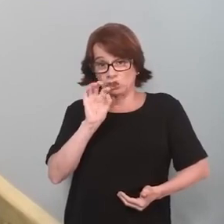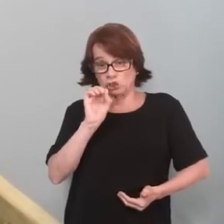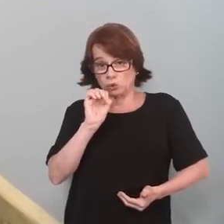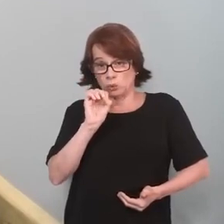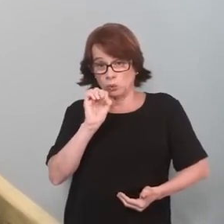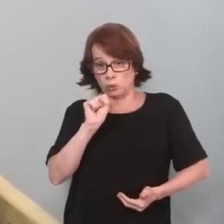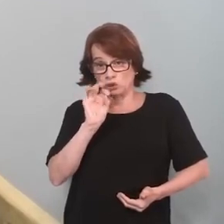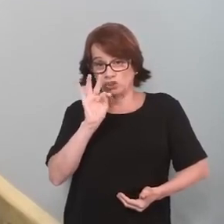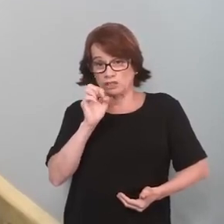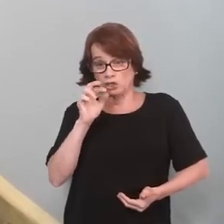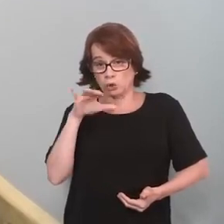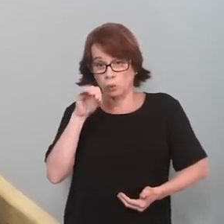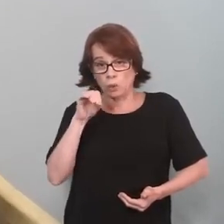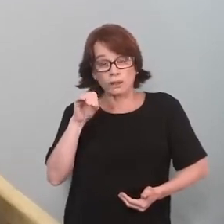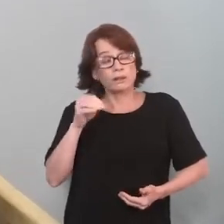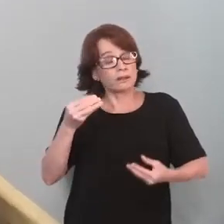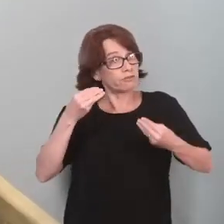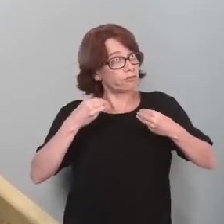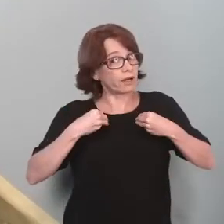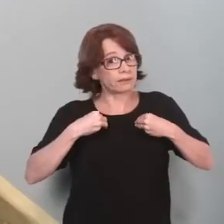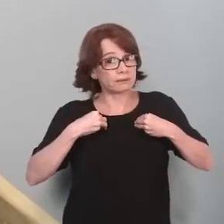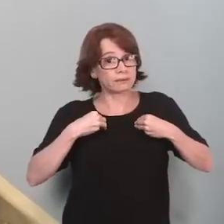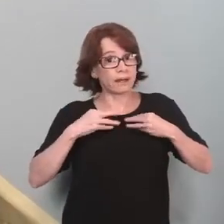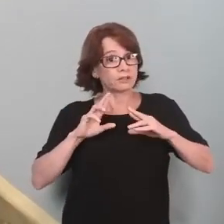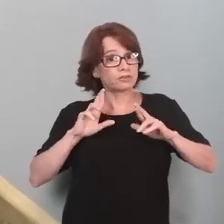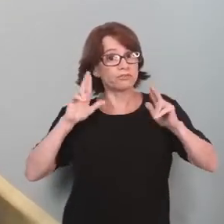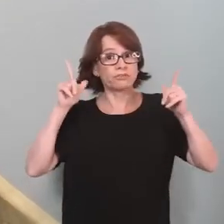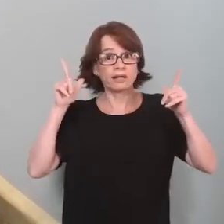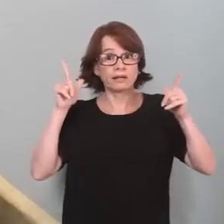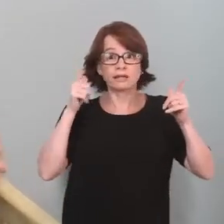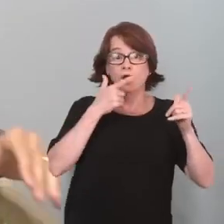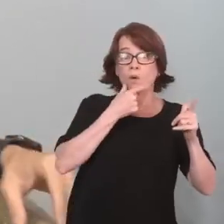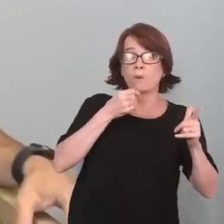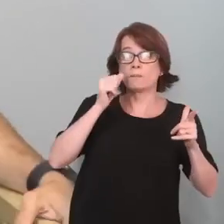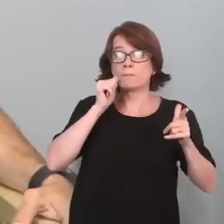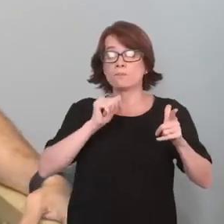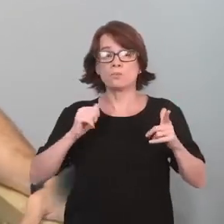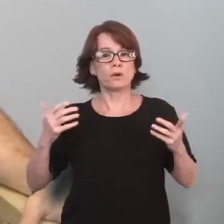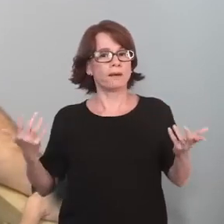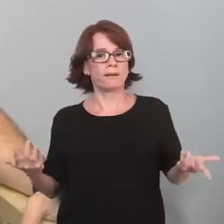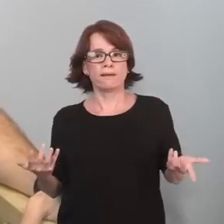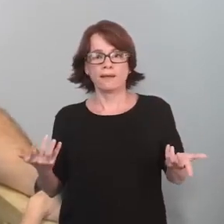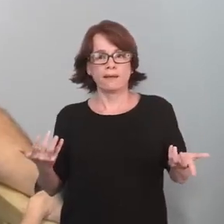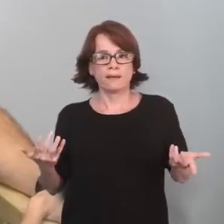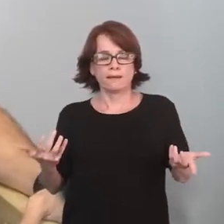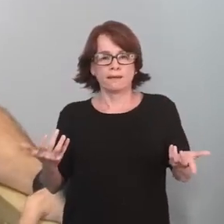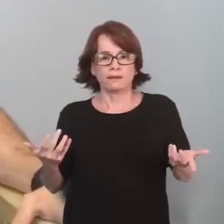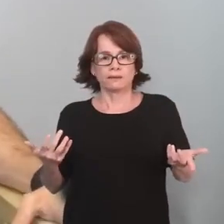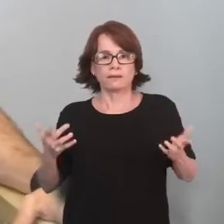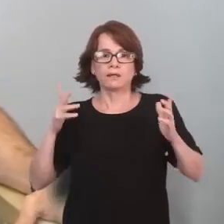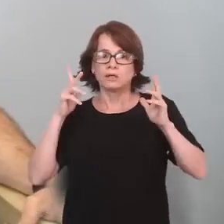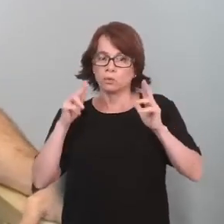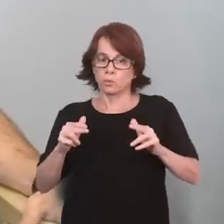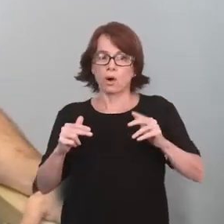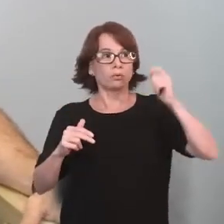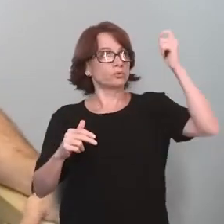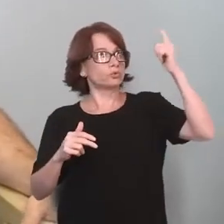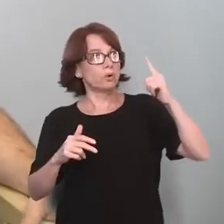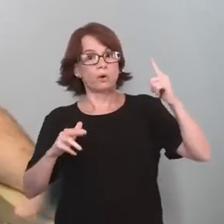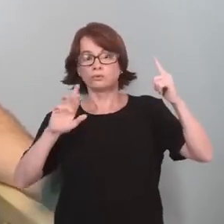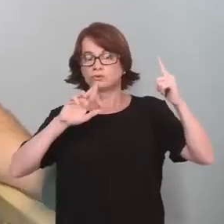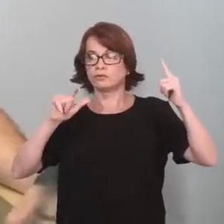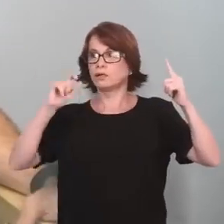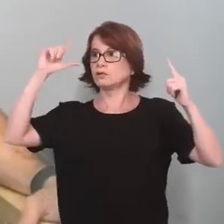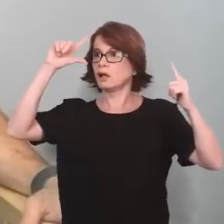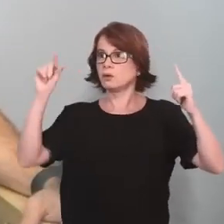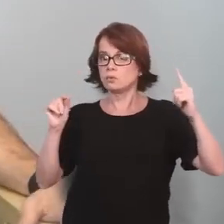formação óssea, na formação muscular, na formação neurológica. Homens e mulheres são diferentes, como o sol é diferente da lua. E desculpa, se